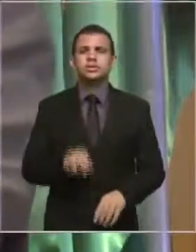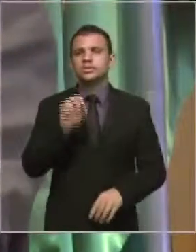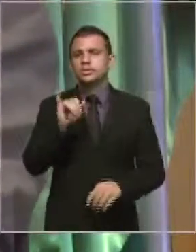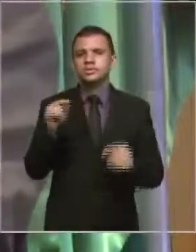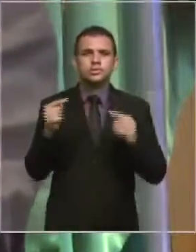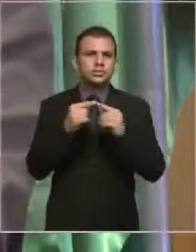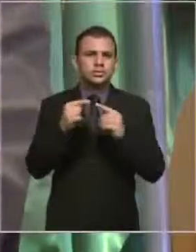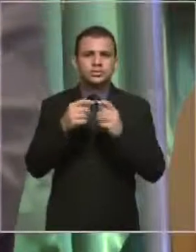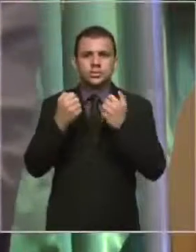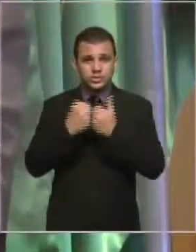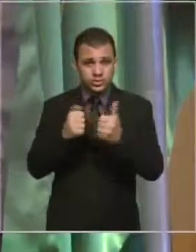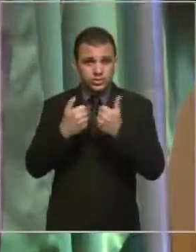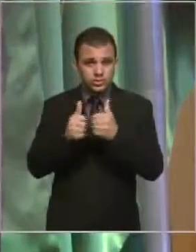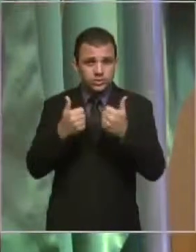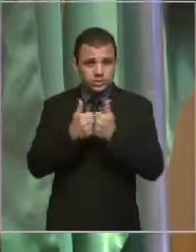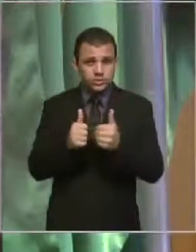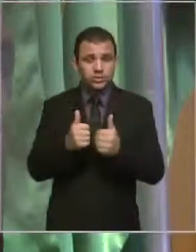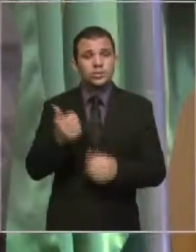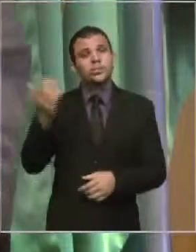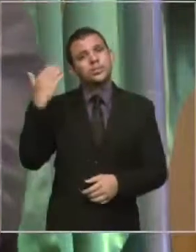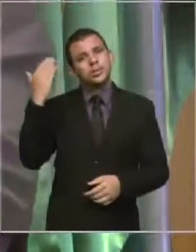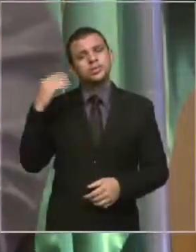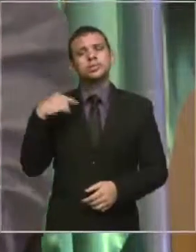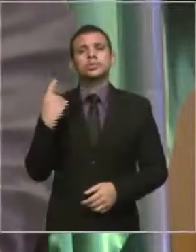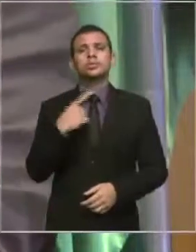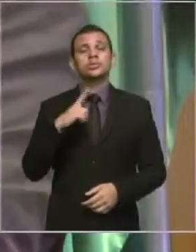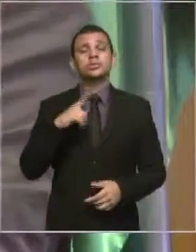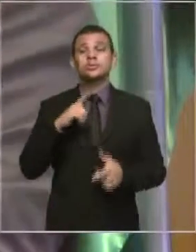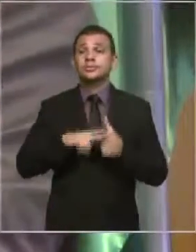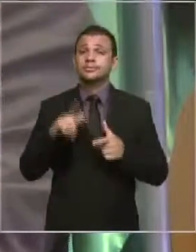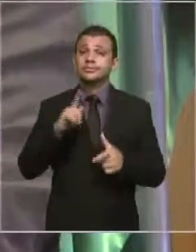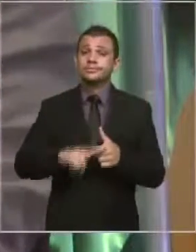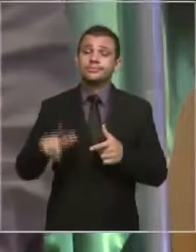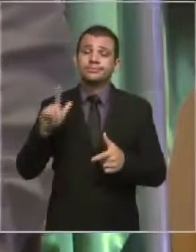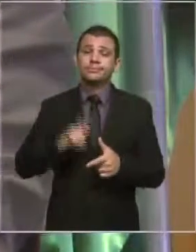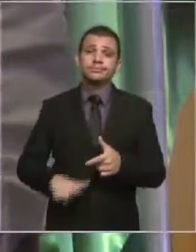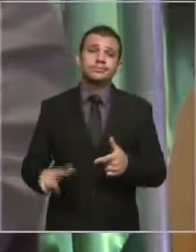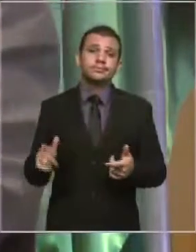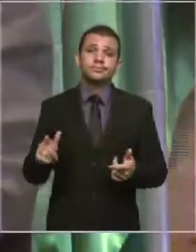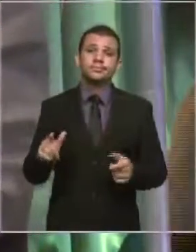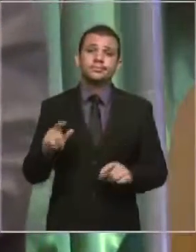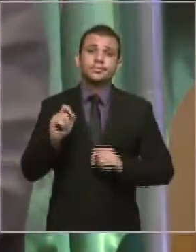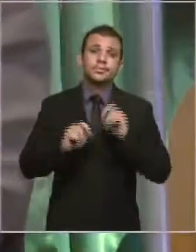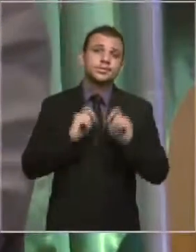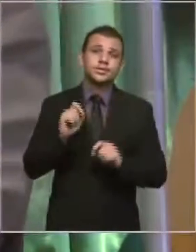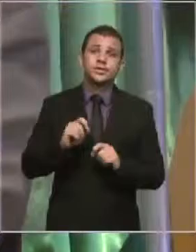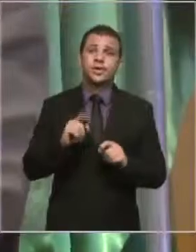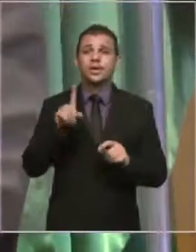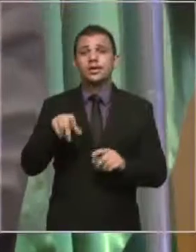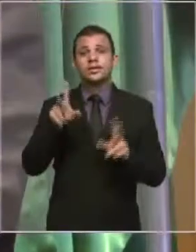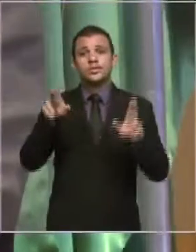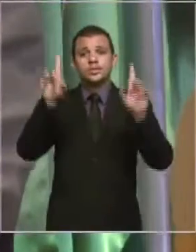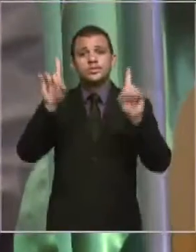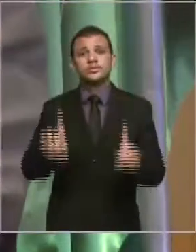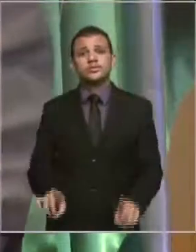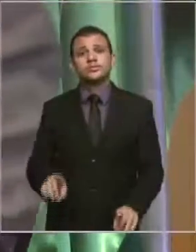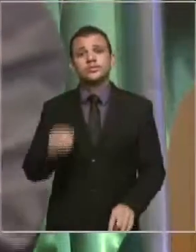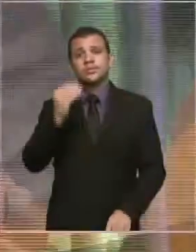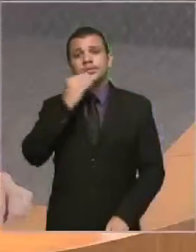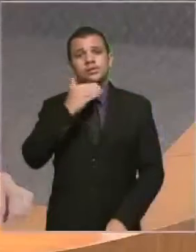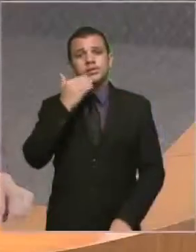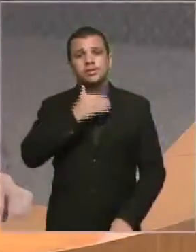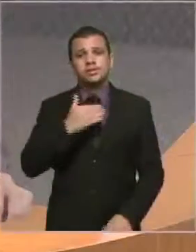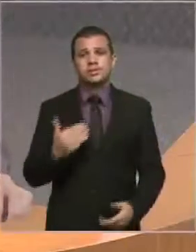transporte público, nós vivíamos uma situação de, digamos, deficiência. Primeiro